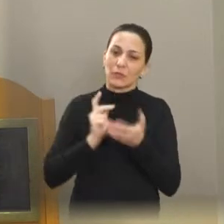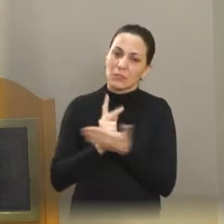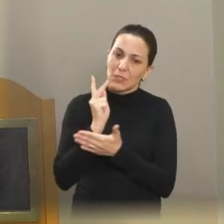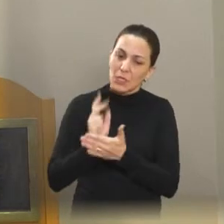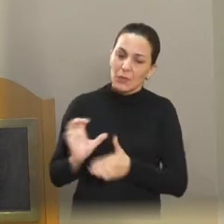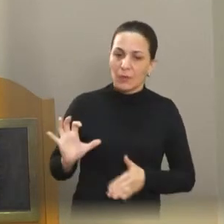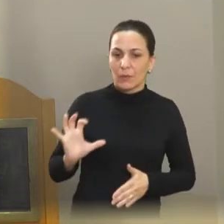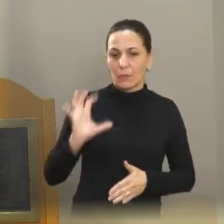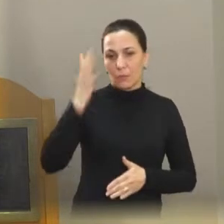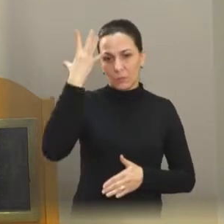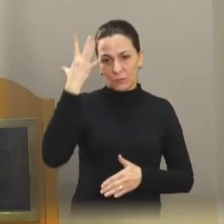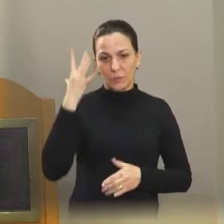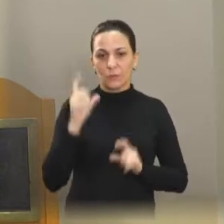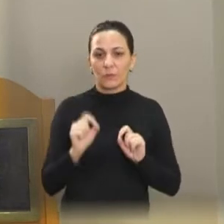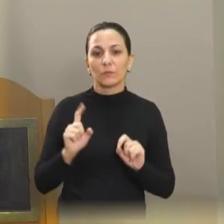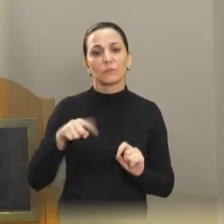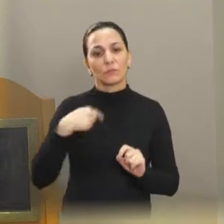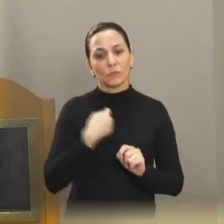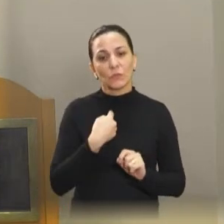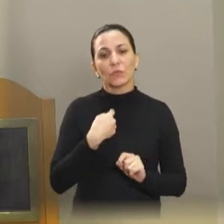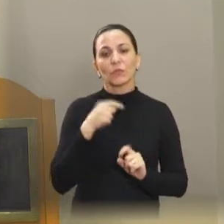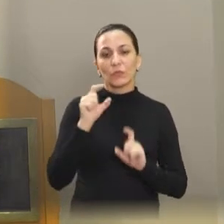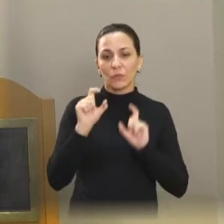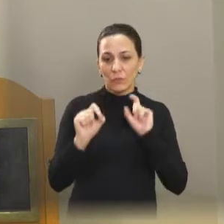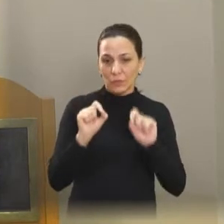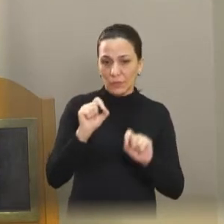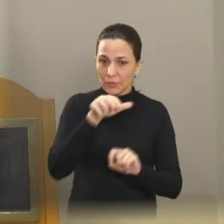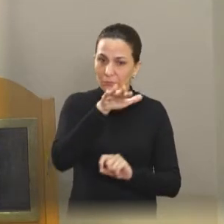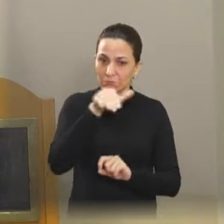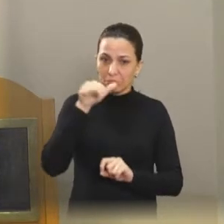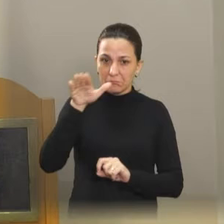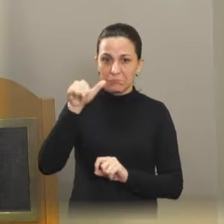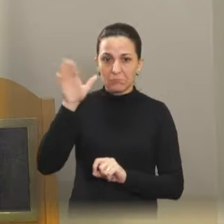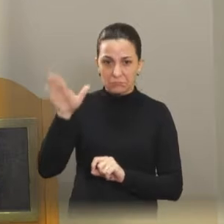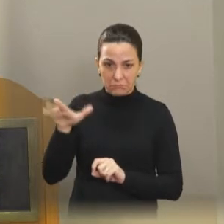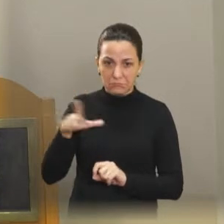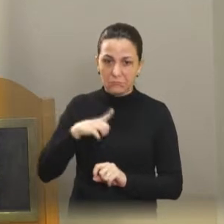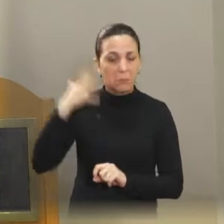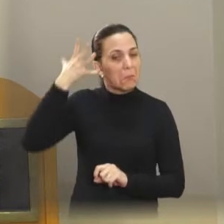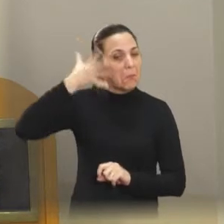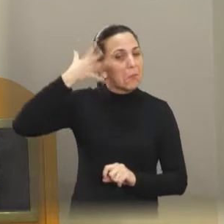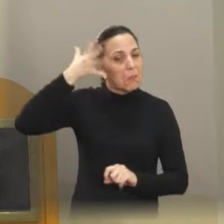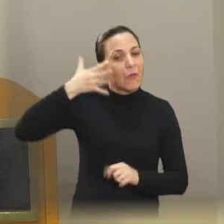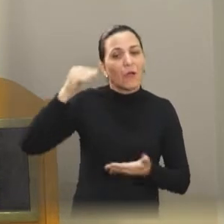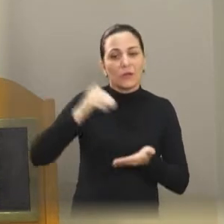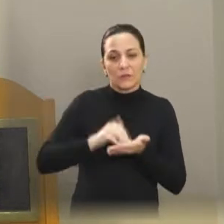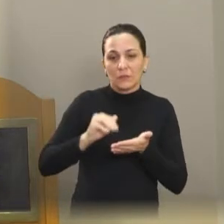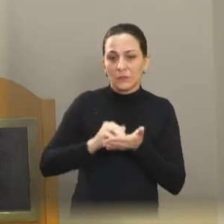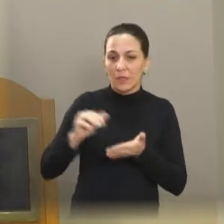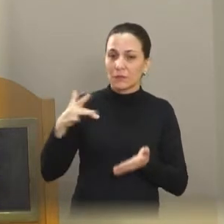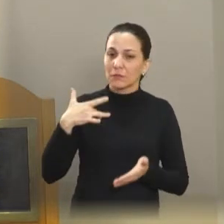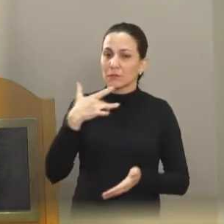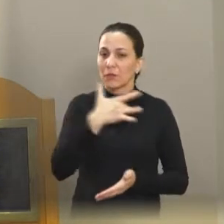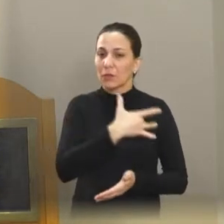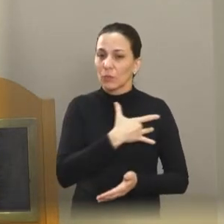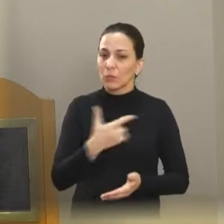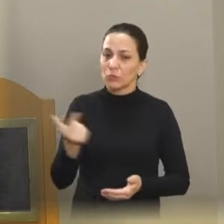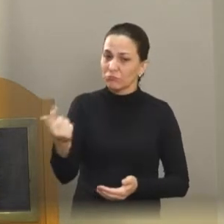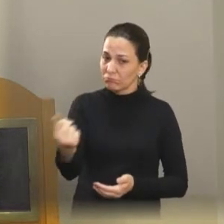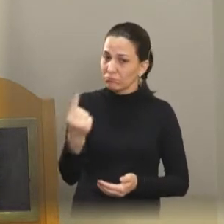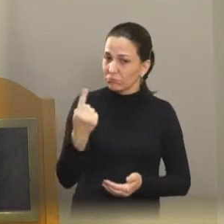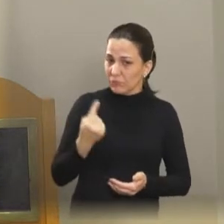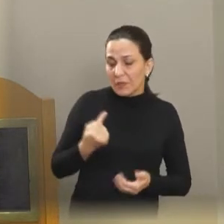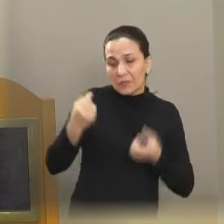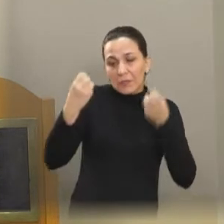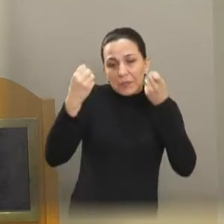sempre acontecendo a gente vem chamar que todo mundo já já tivemos várias palestras secretário da saúde veio aqui nos